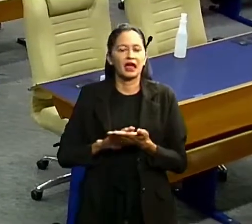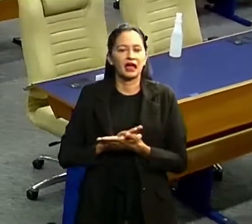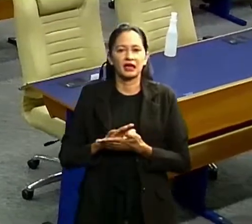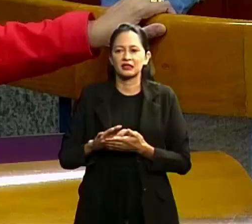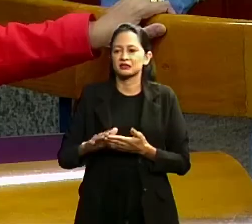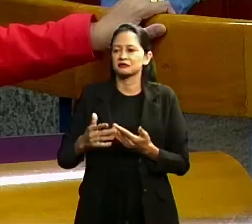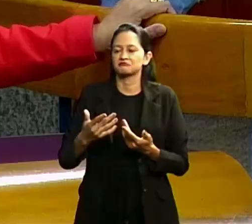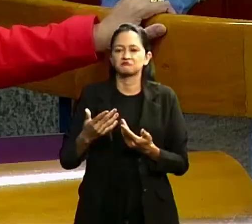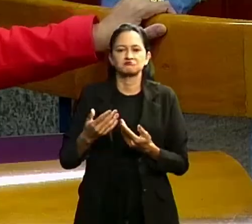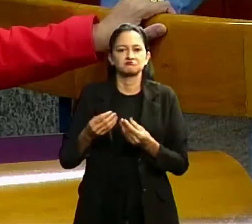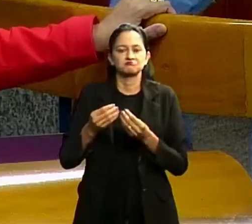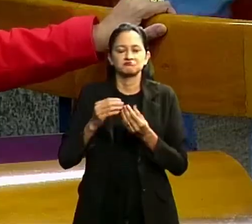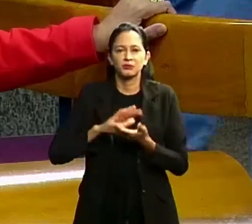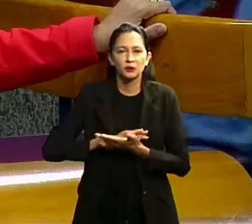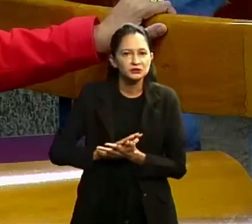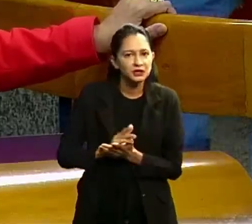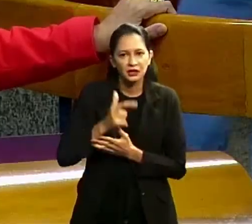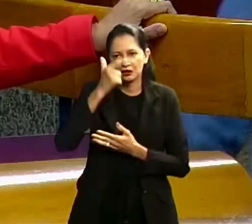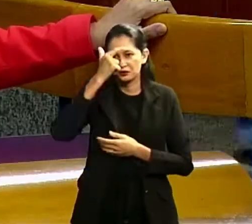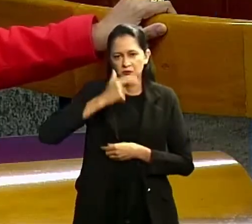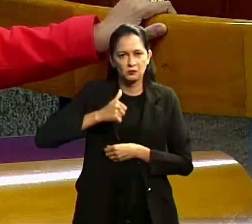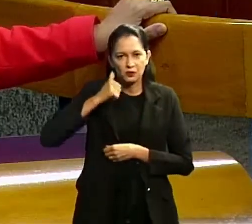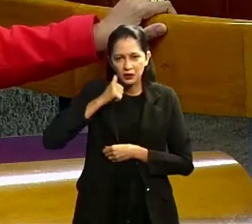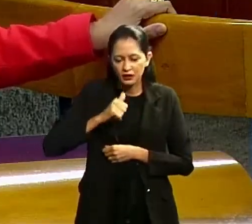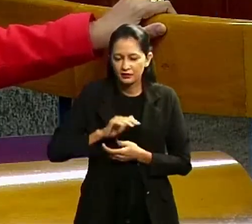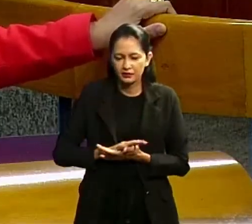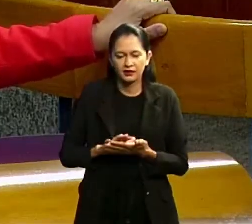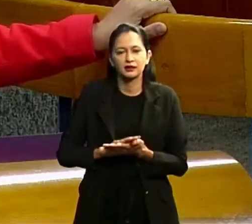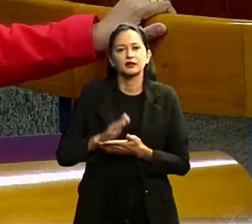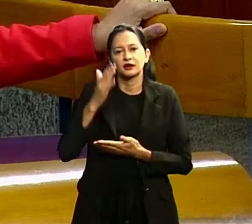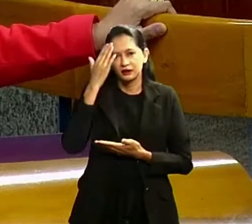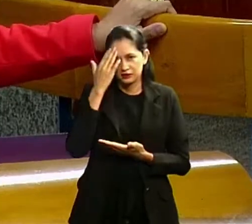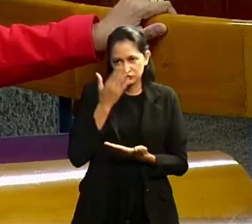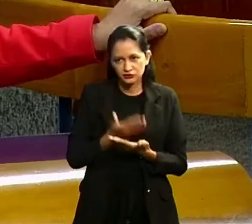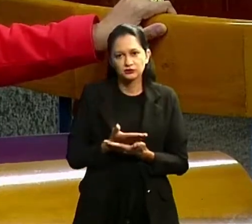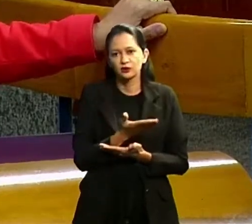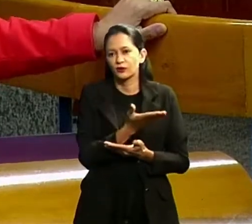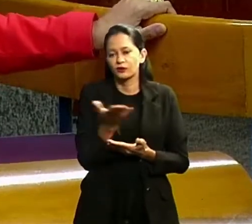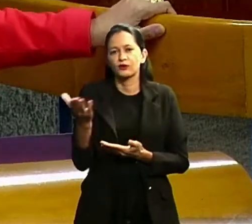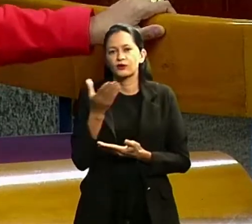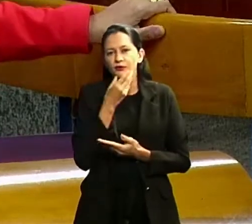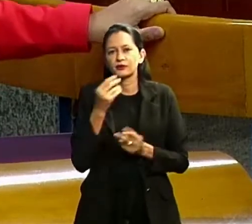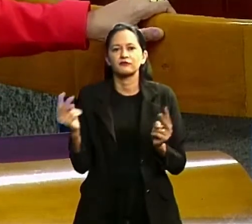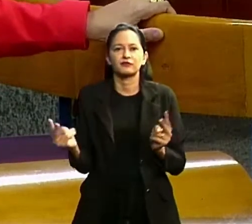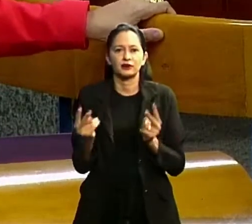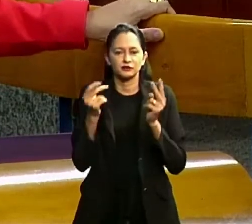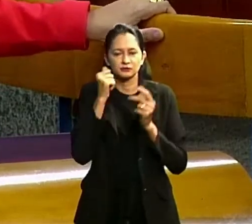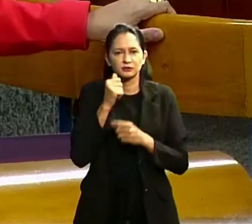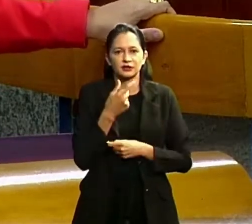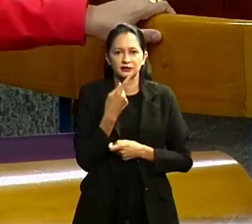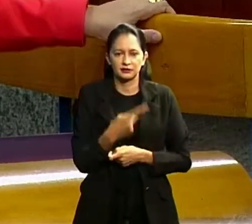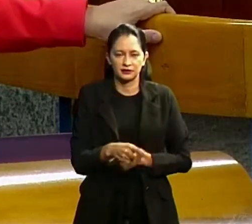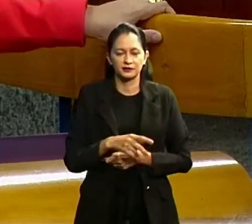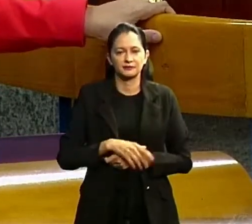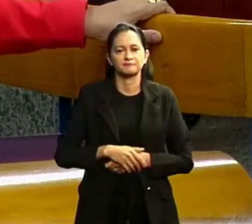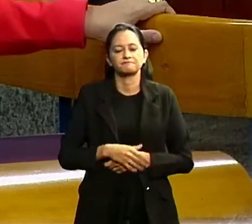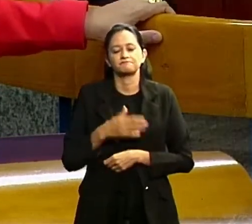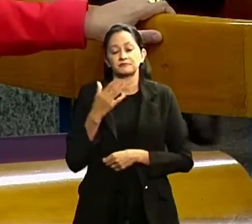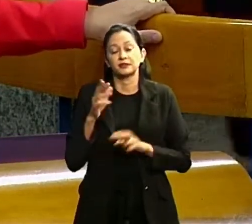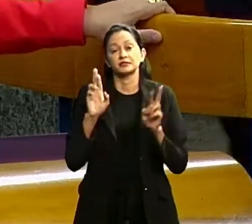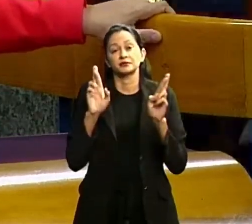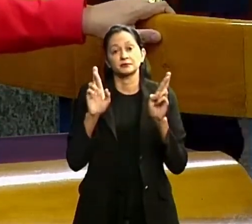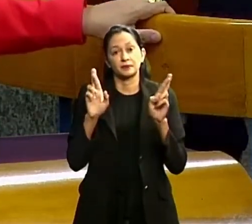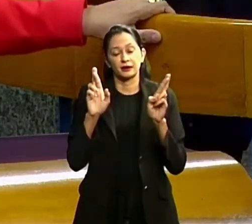disso. E acredito que nem vou passar, porque os homens daqui valorizam as mulheres que têm aqui nesse plenário. E tomara a